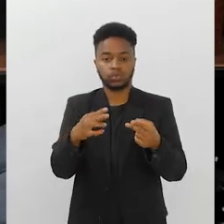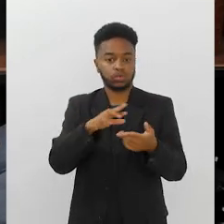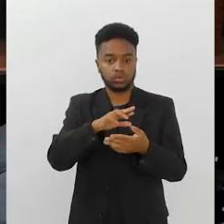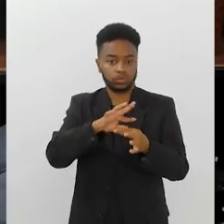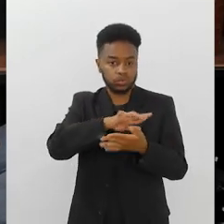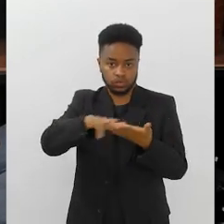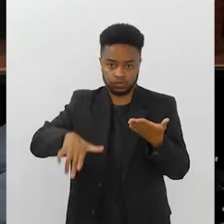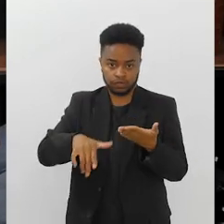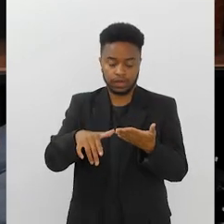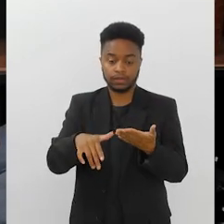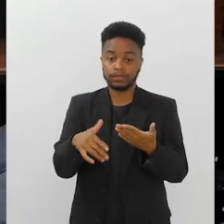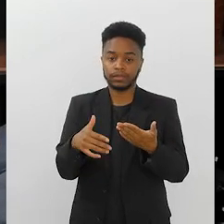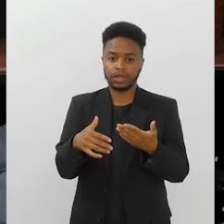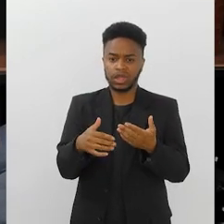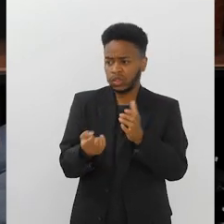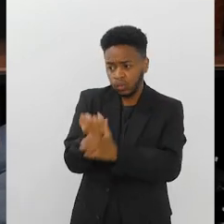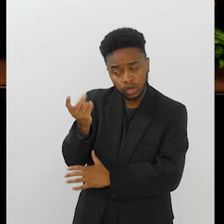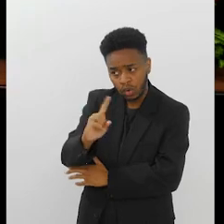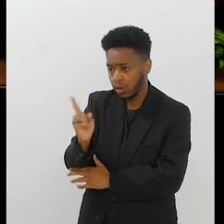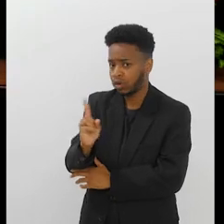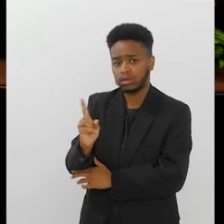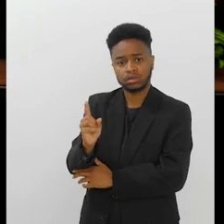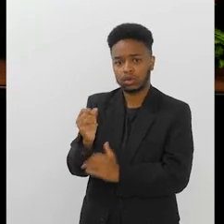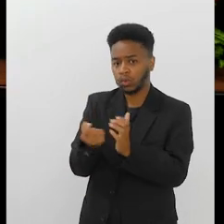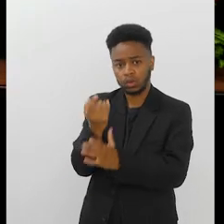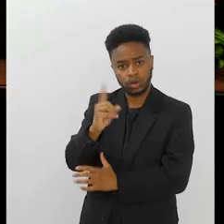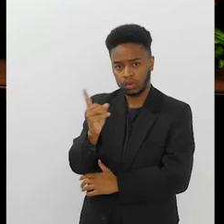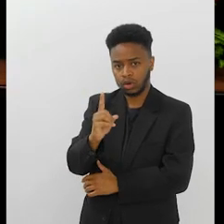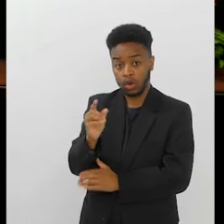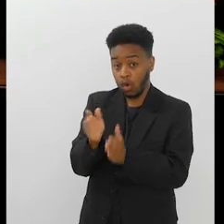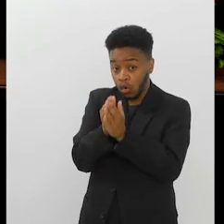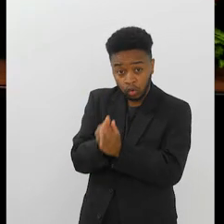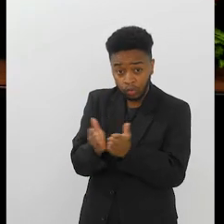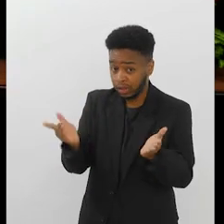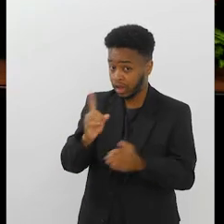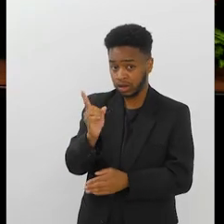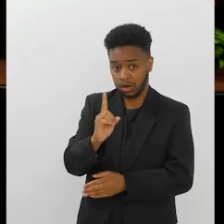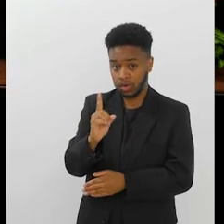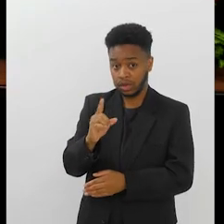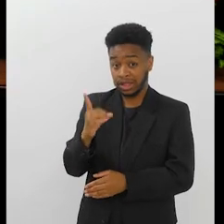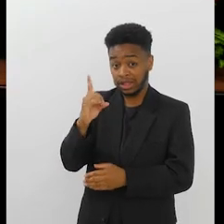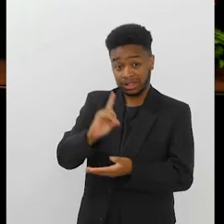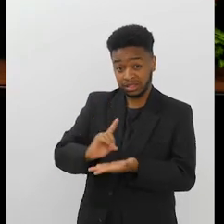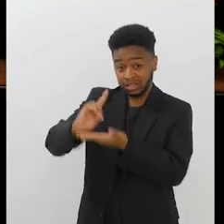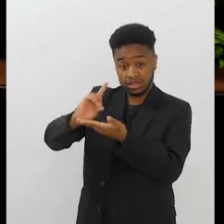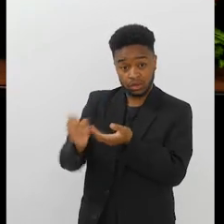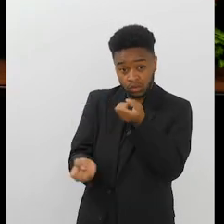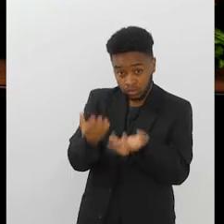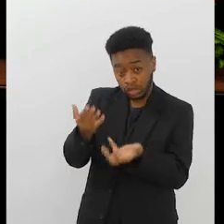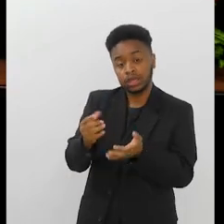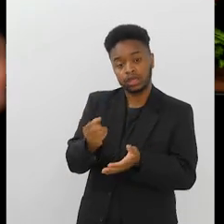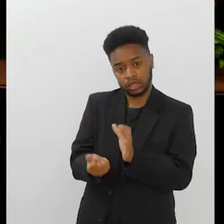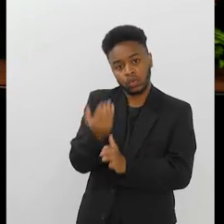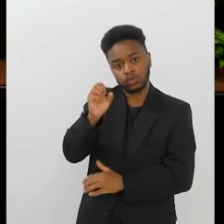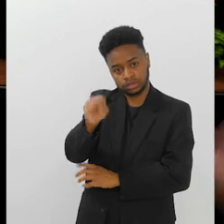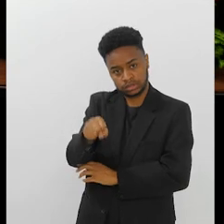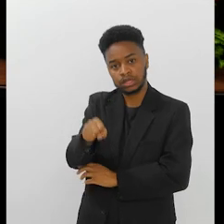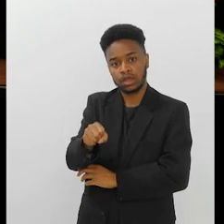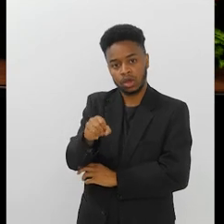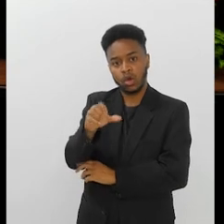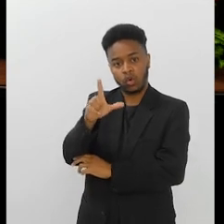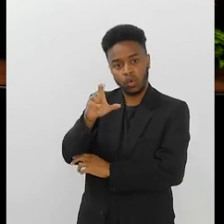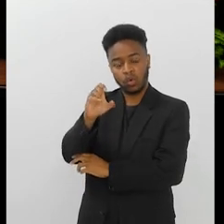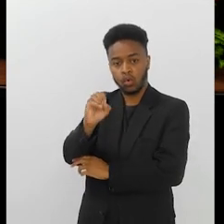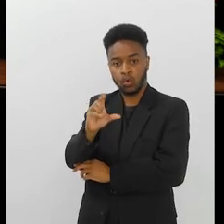existe na terra orumilá não criou nada não não orumilá não olodumare criou todo o universo